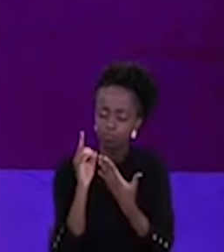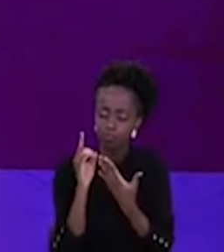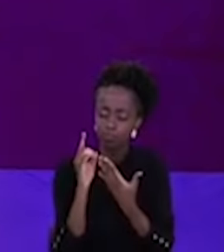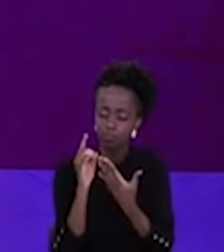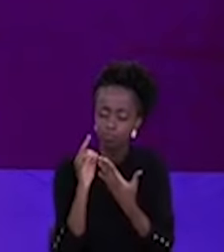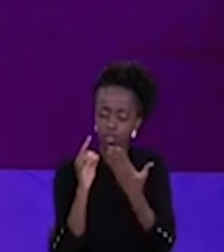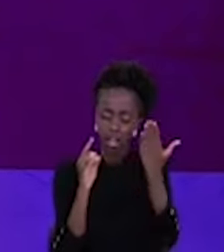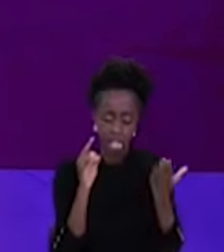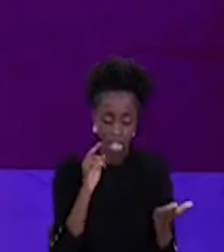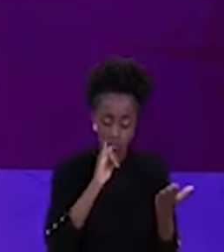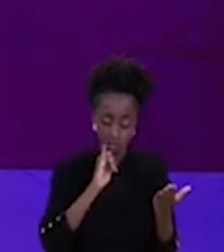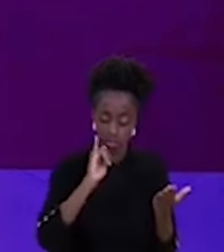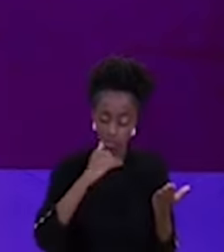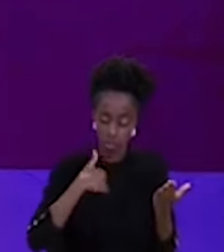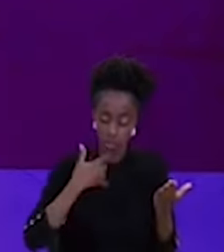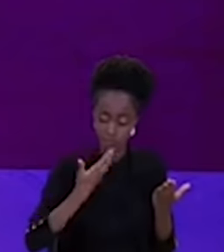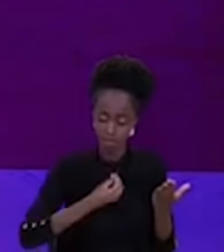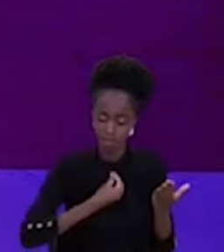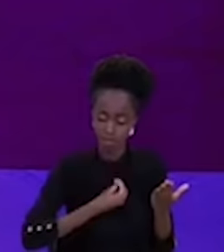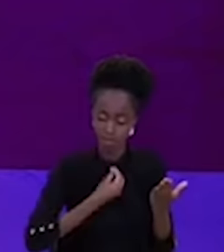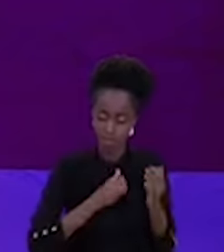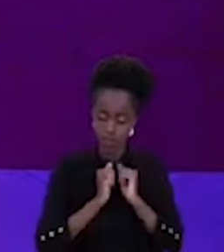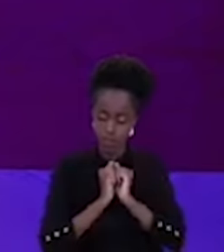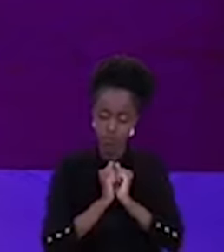A noiva está dizendo que quer viver para ti.